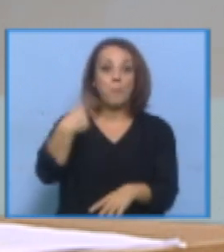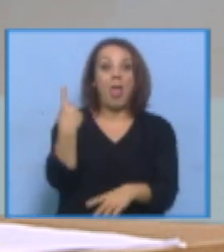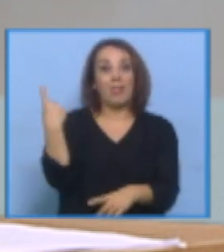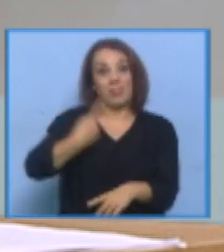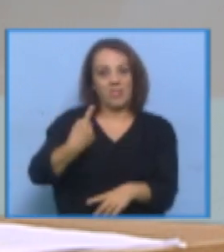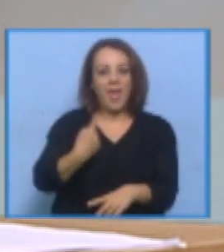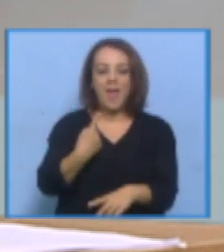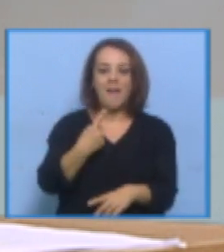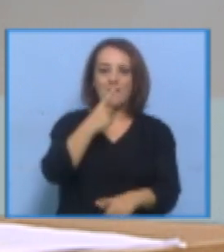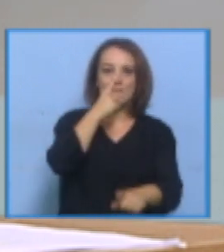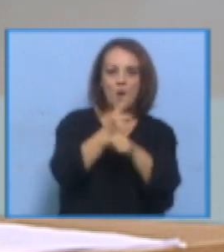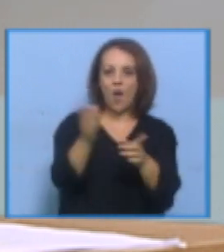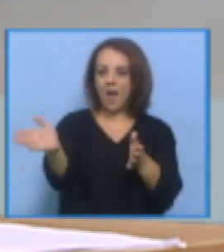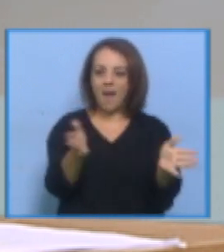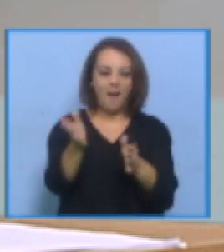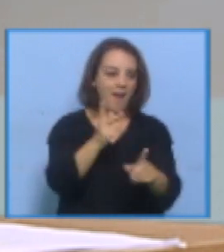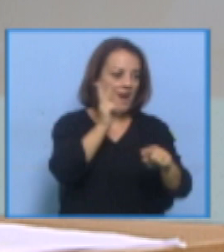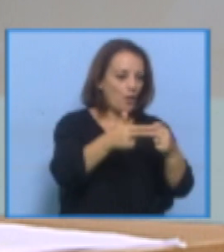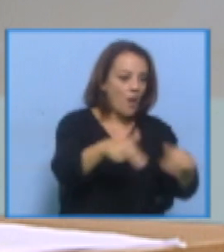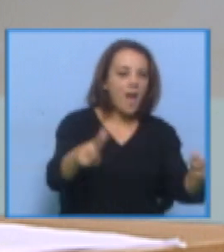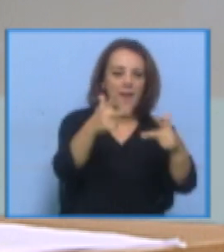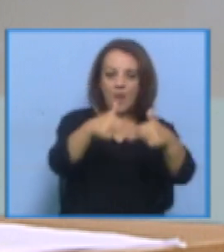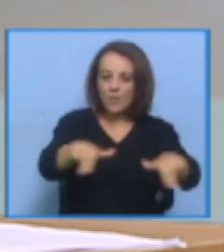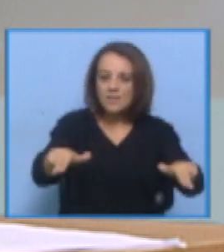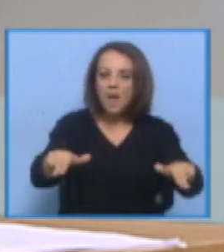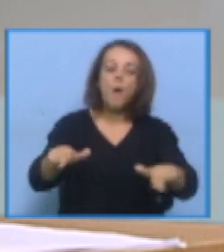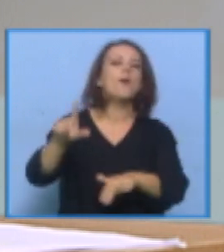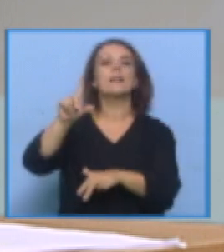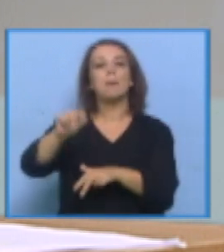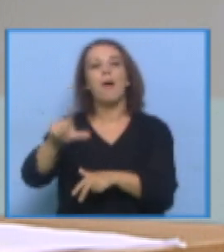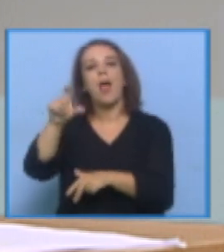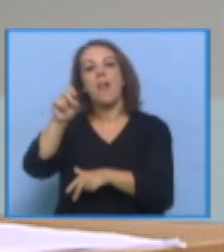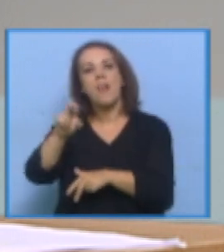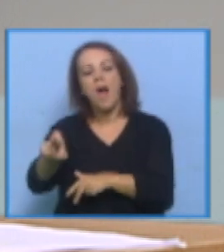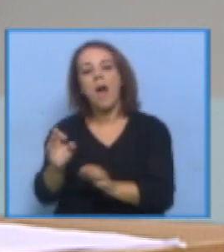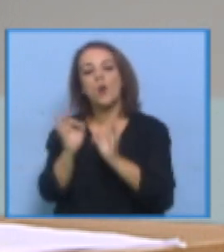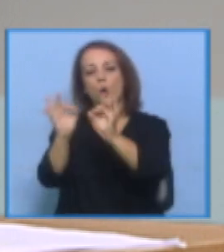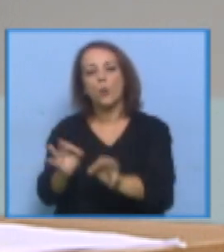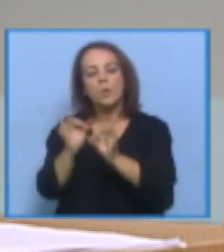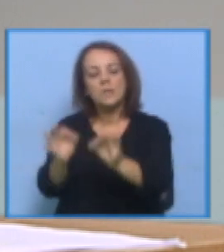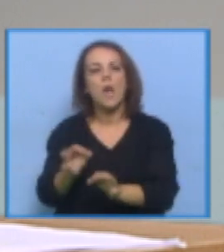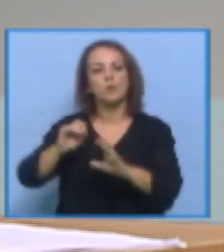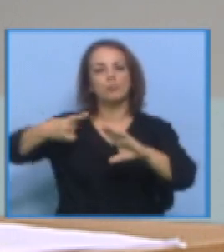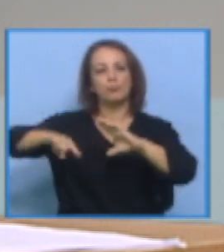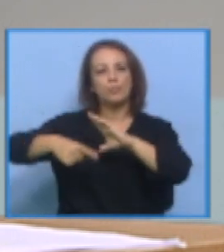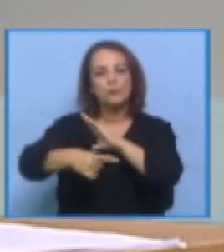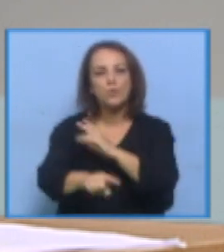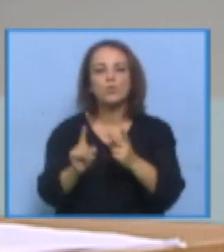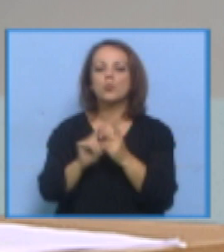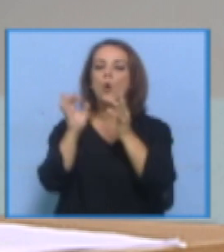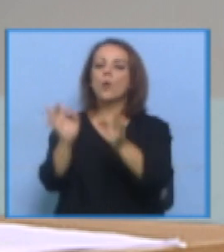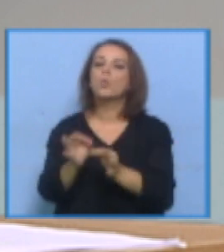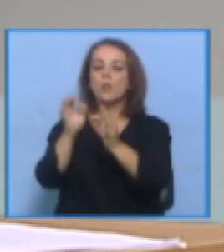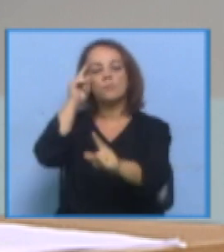em simultâneo com essa rede de creches, era exatamente uma rede de lares de cuidados intensivos, de cuidados